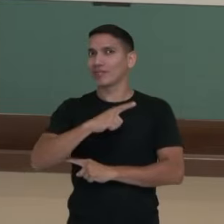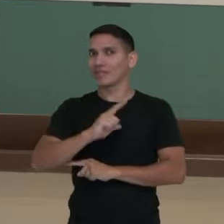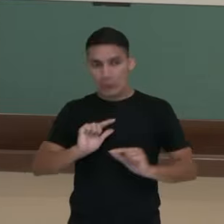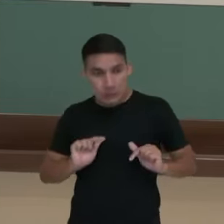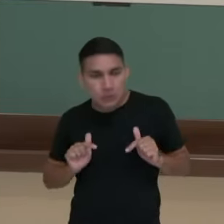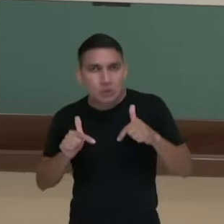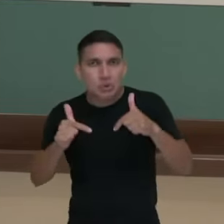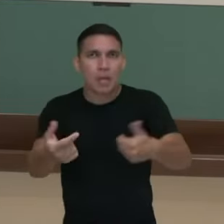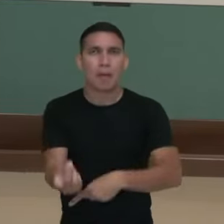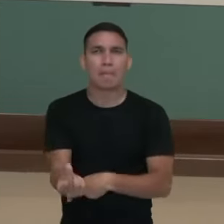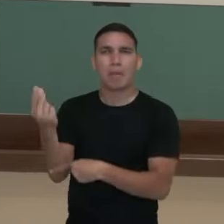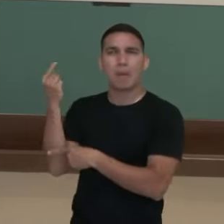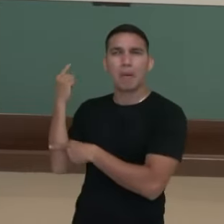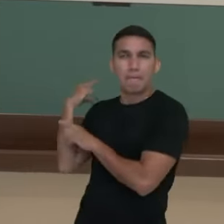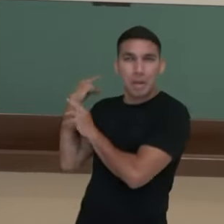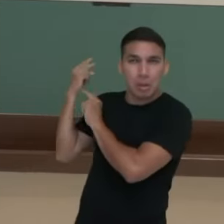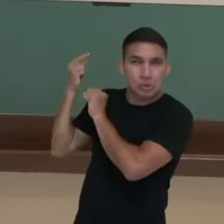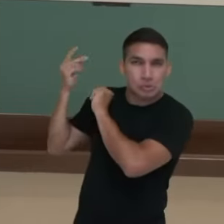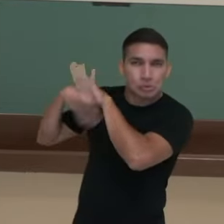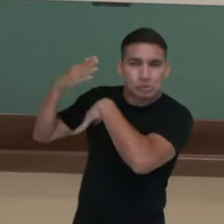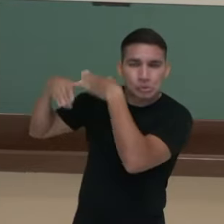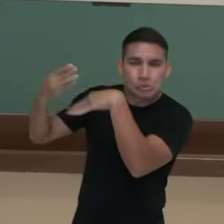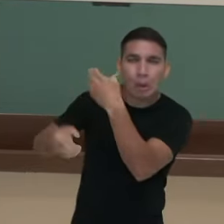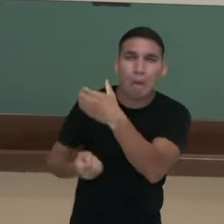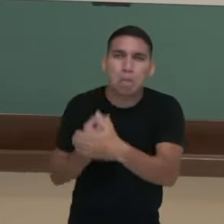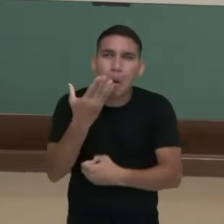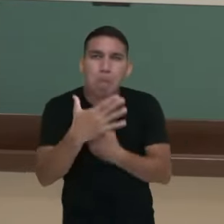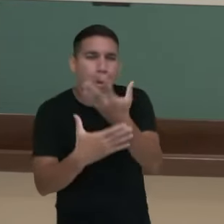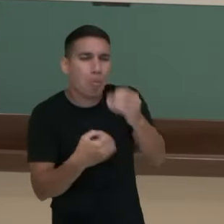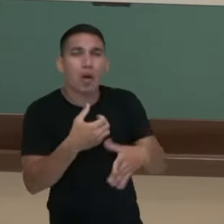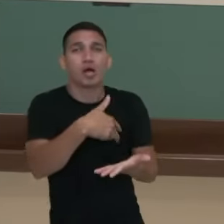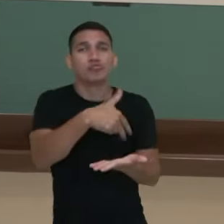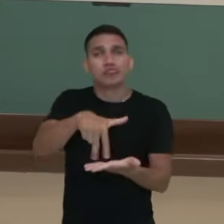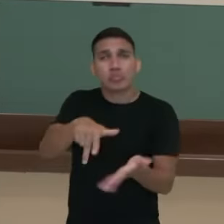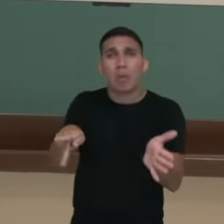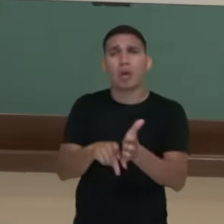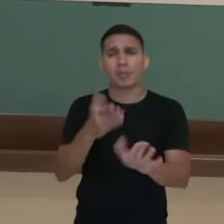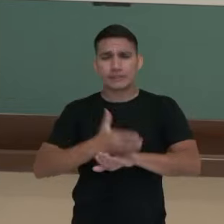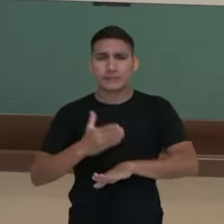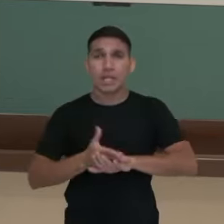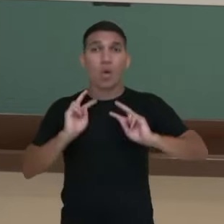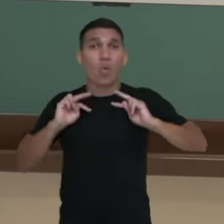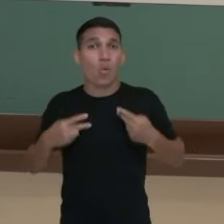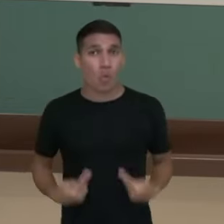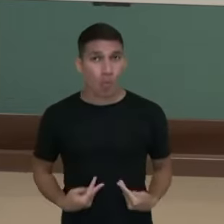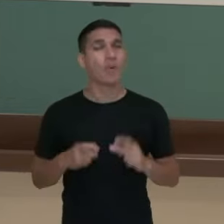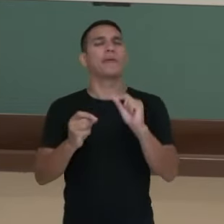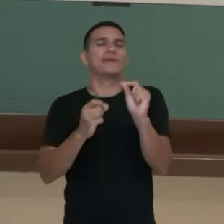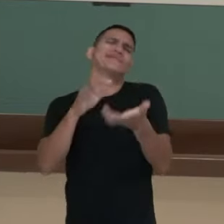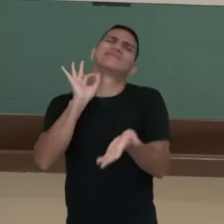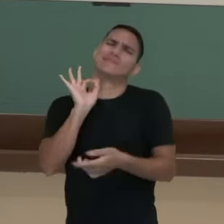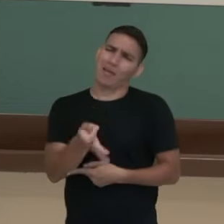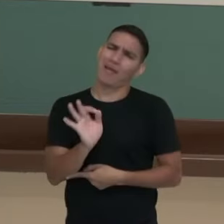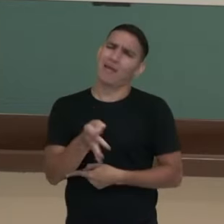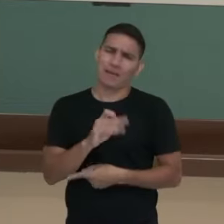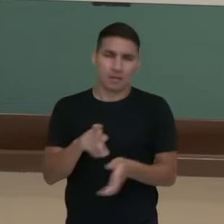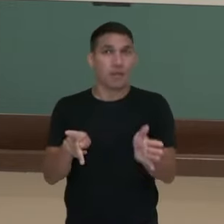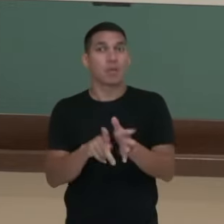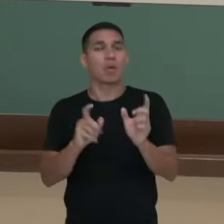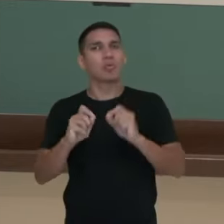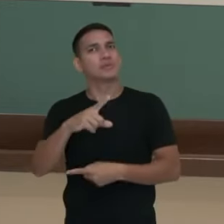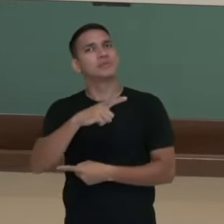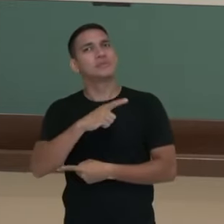tanto tempo sendo desenvolvida e praticada pela humanidade, pelos humanos, com certeza ela foi